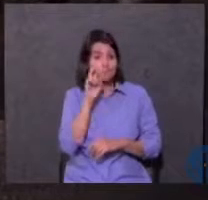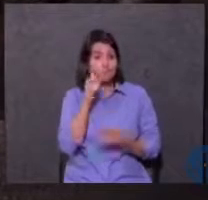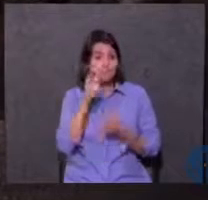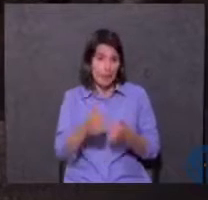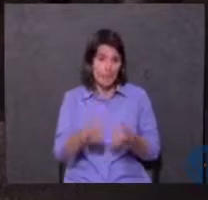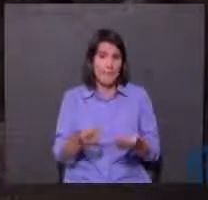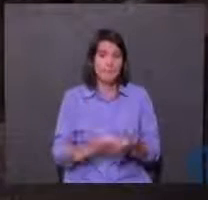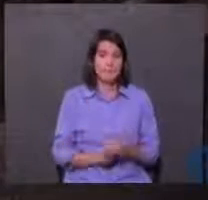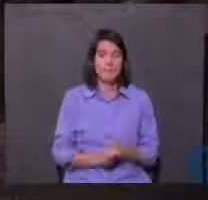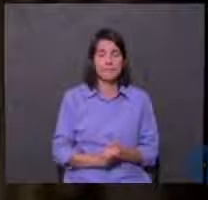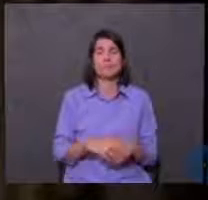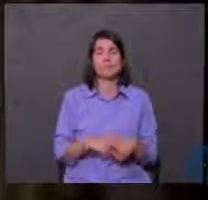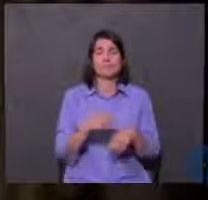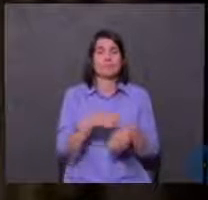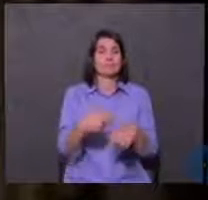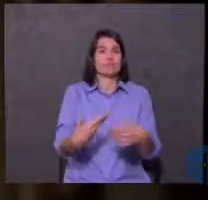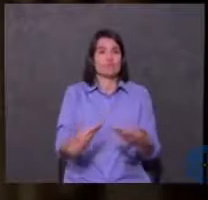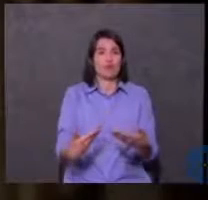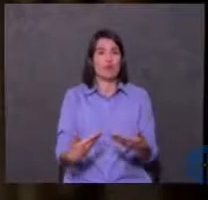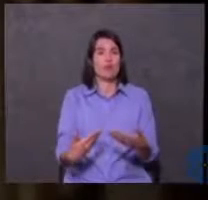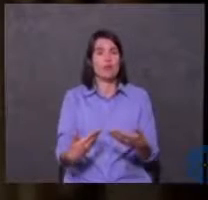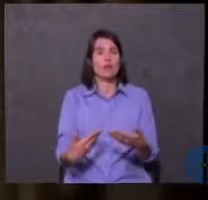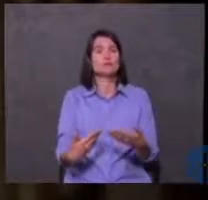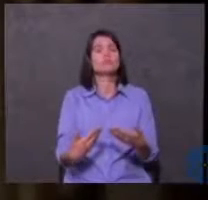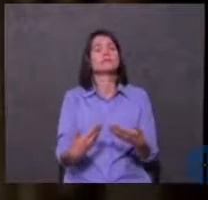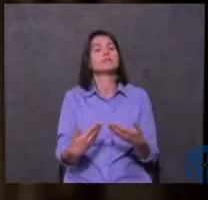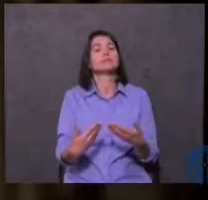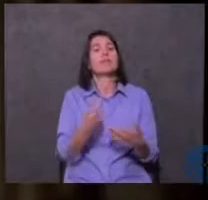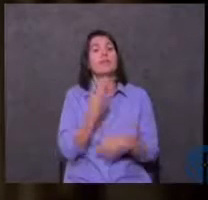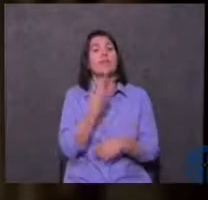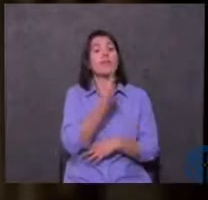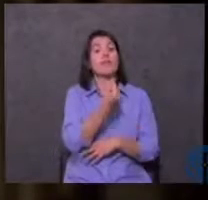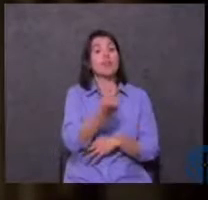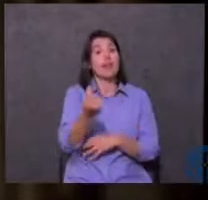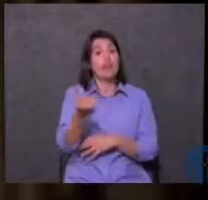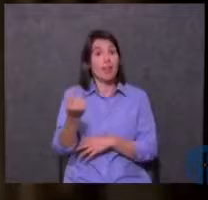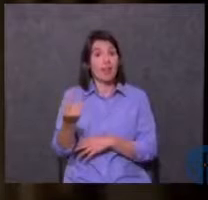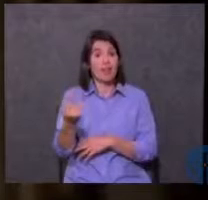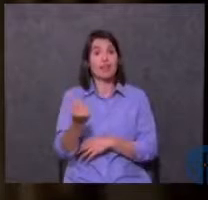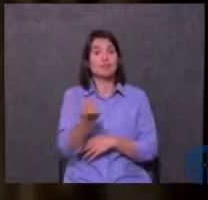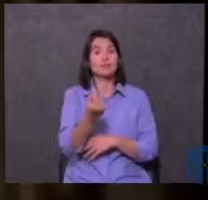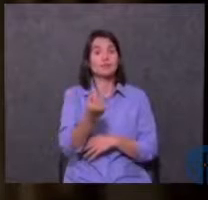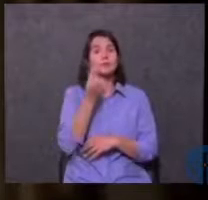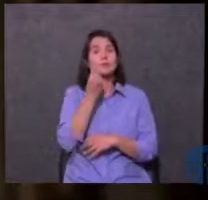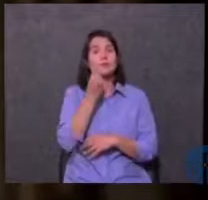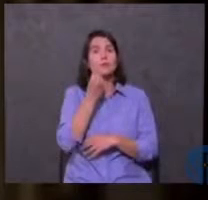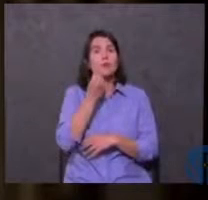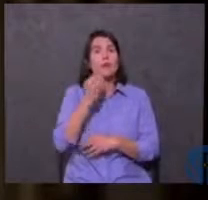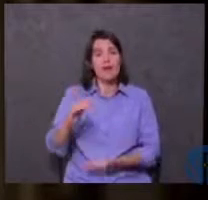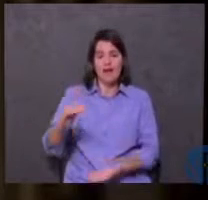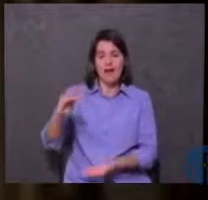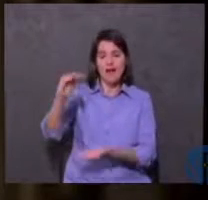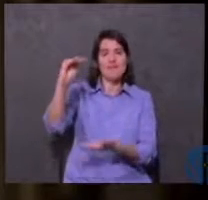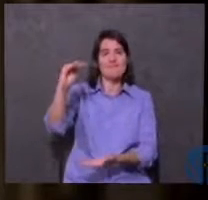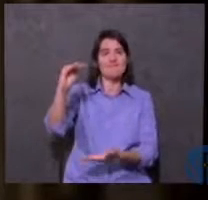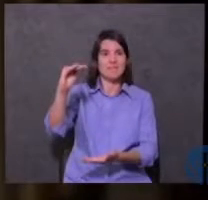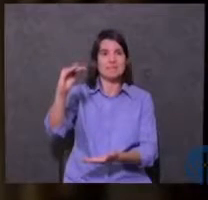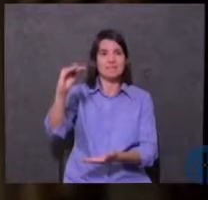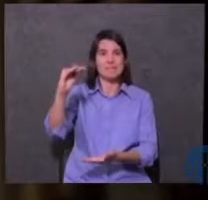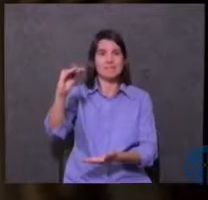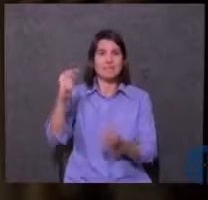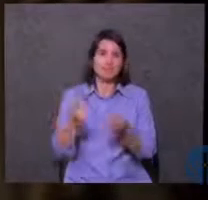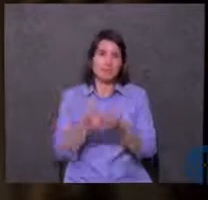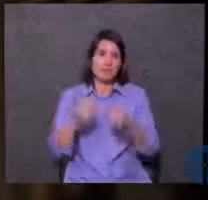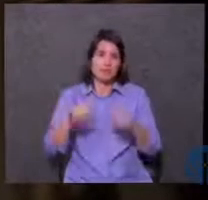Neste momento, iremos acender as nossas velas a partir do círio que arde junto do altar